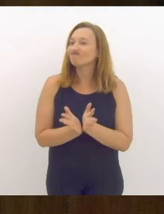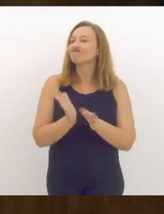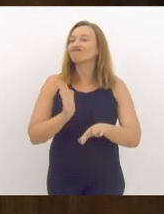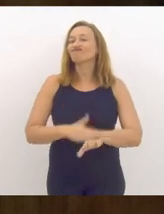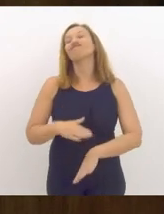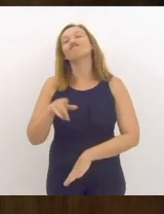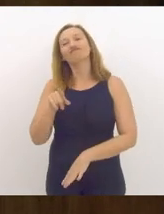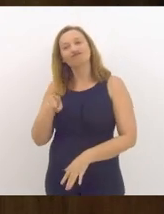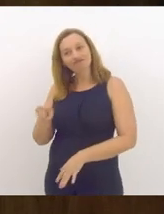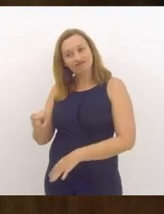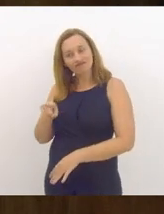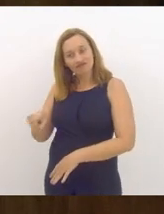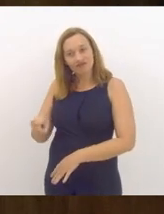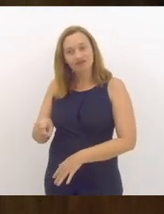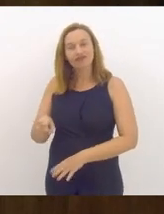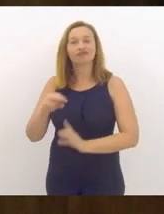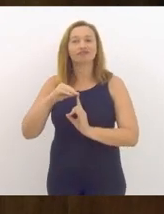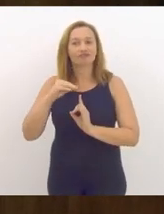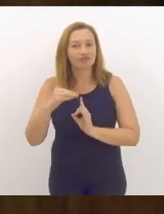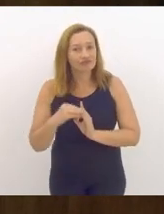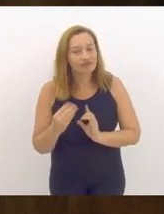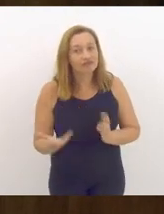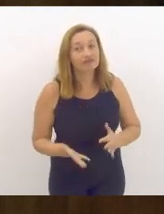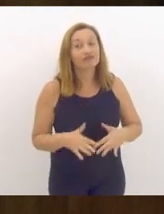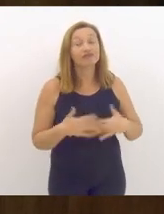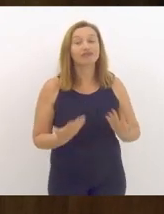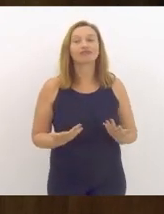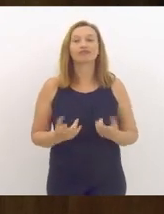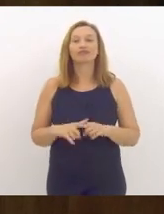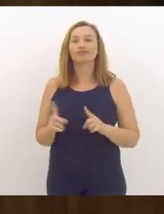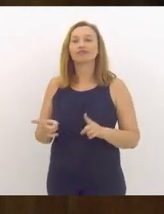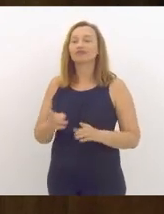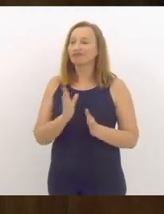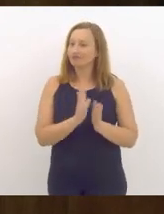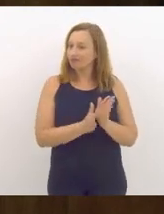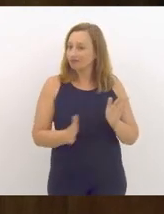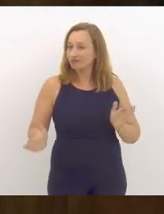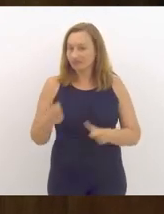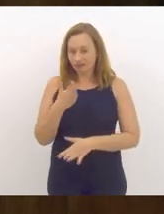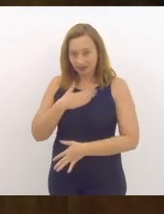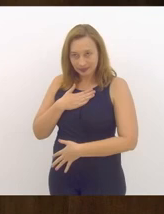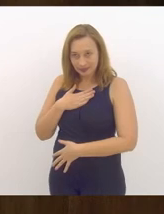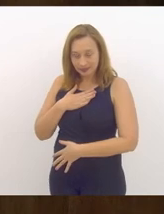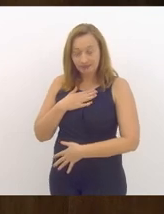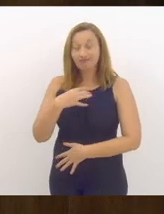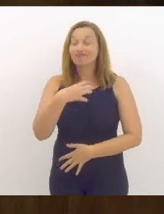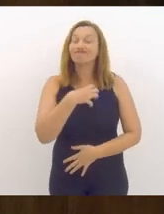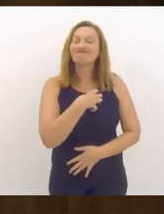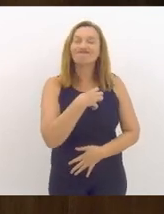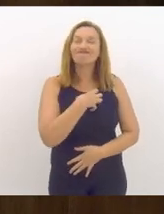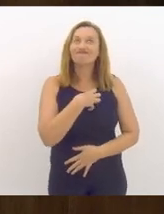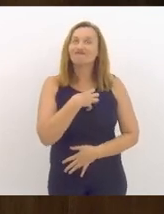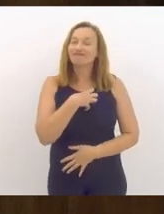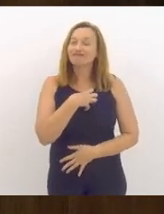ali por aquela instituição. Mas o meu pela ordem vai no sentido